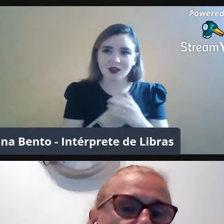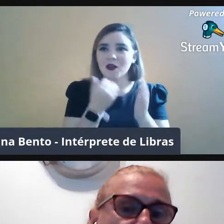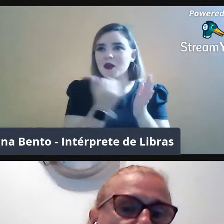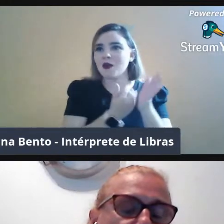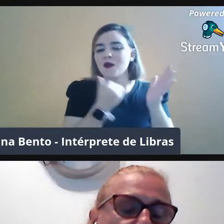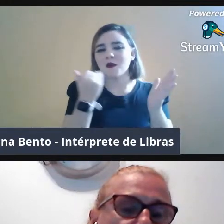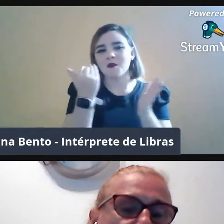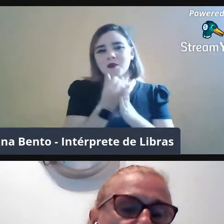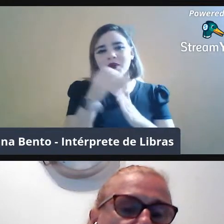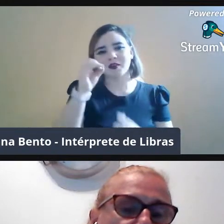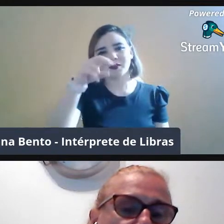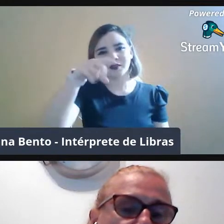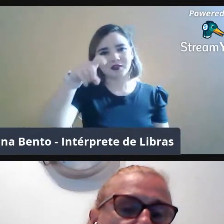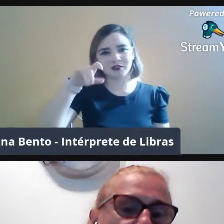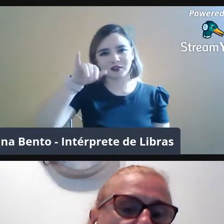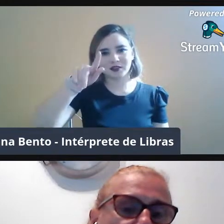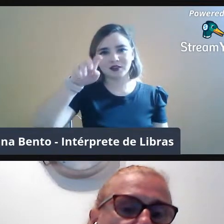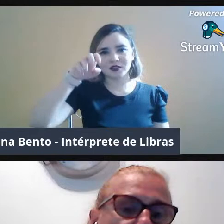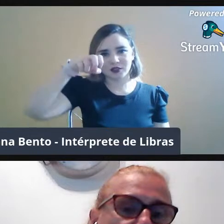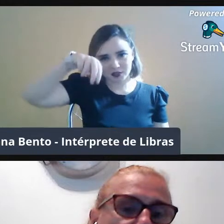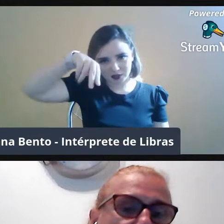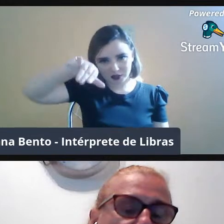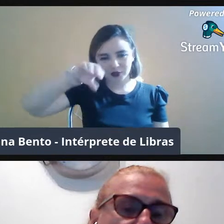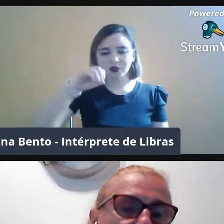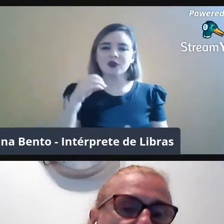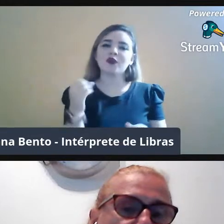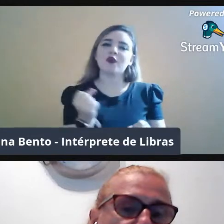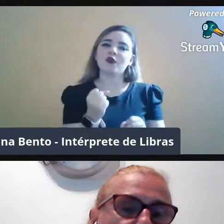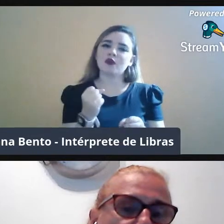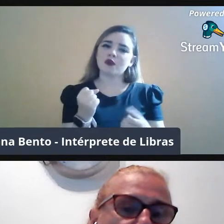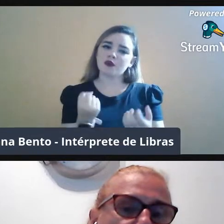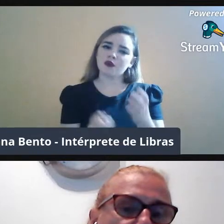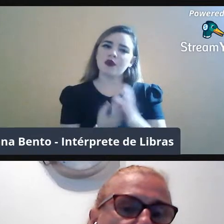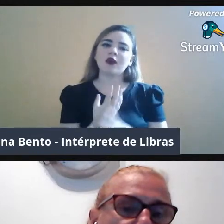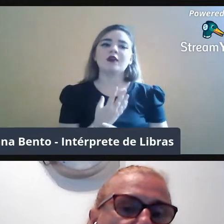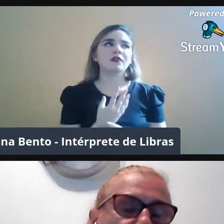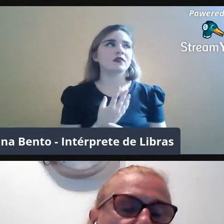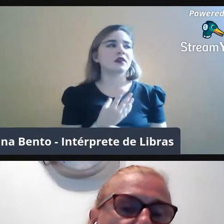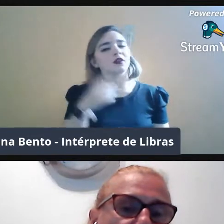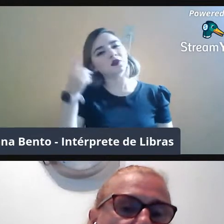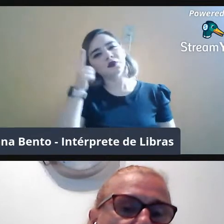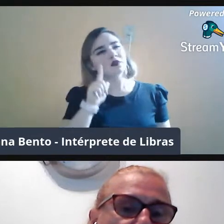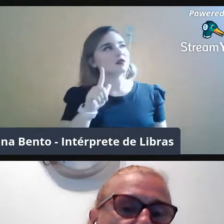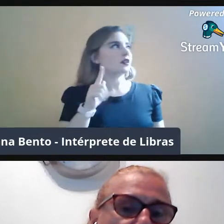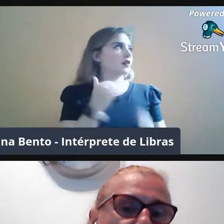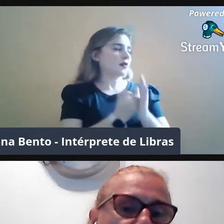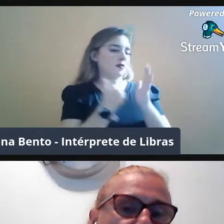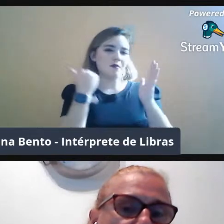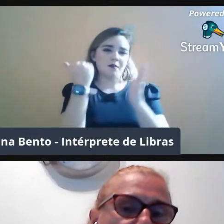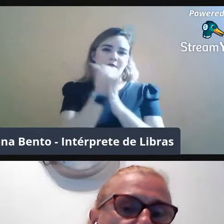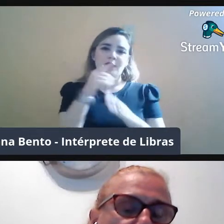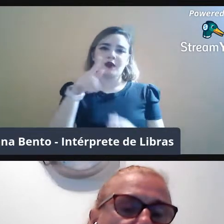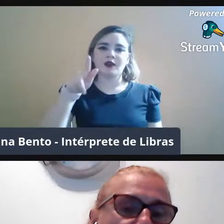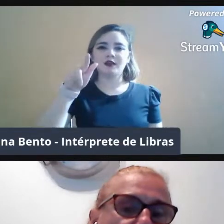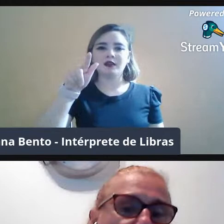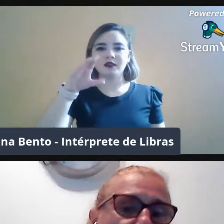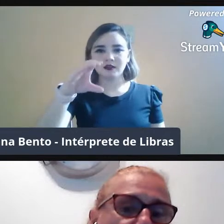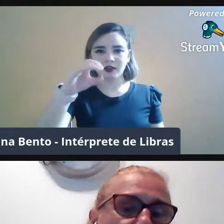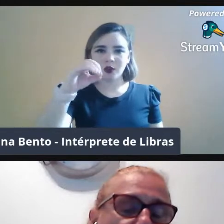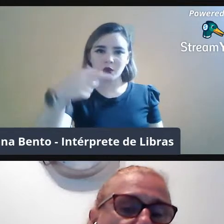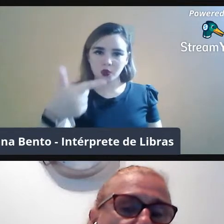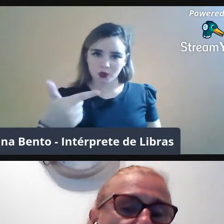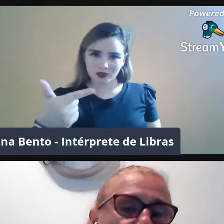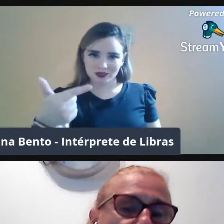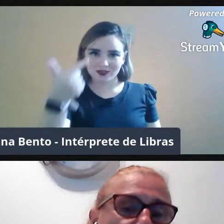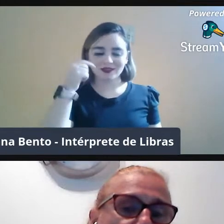oxigênio ela vai produzir e vai capturar mais gás carbônico, tá? Então,